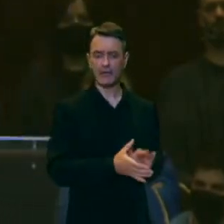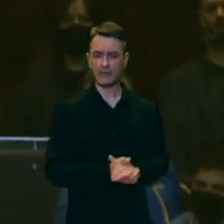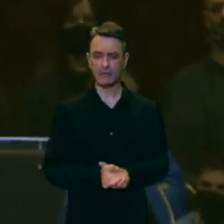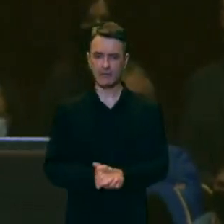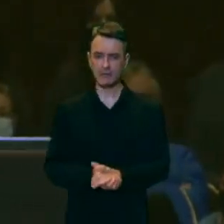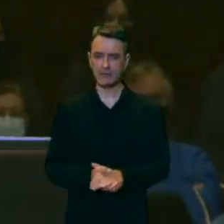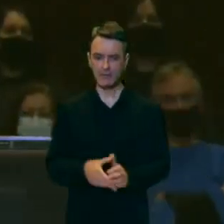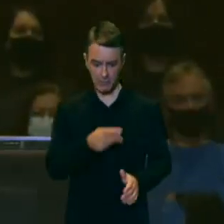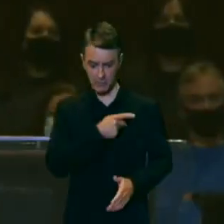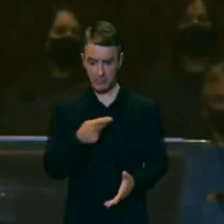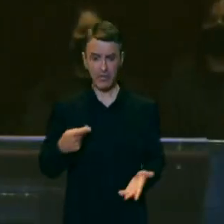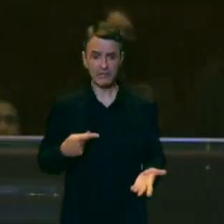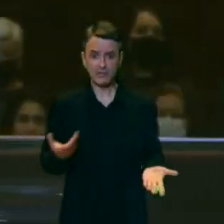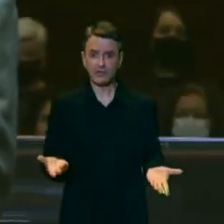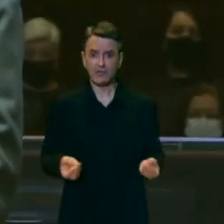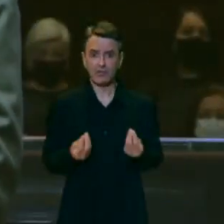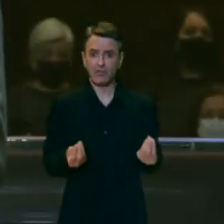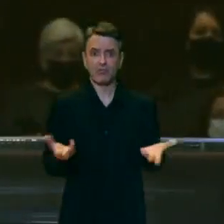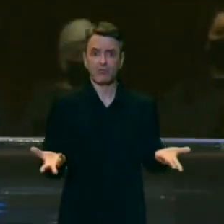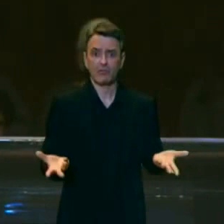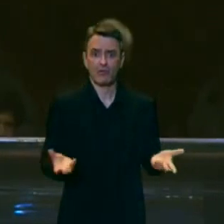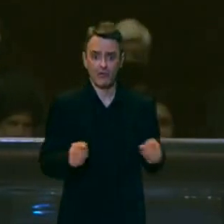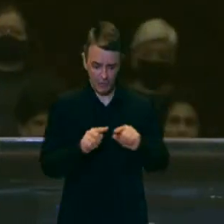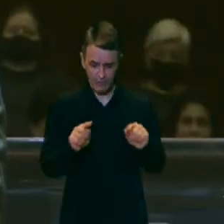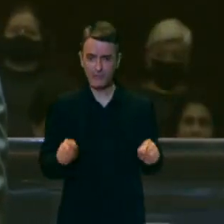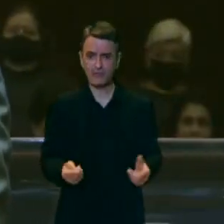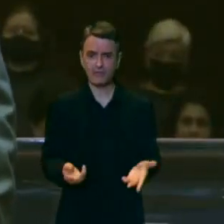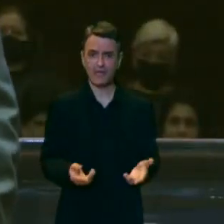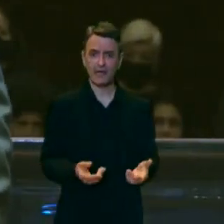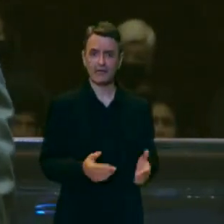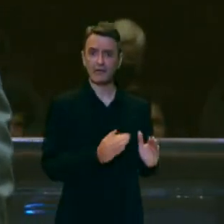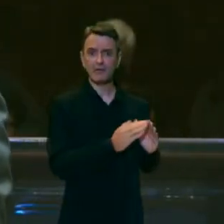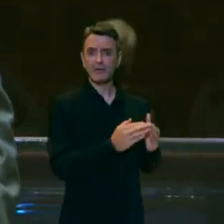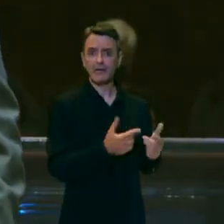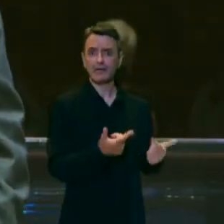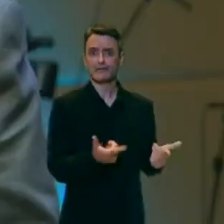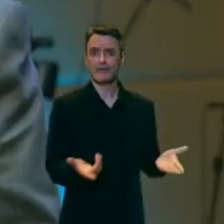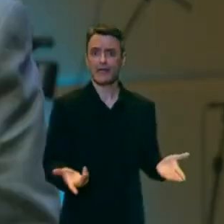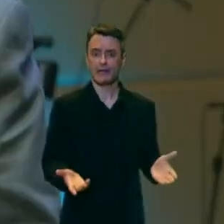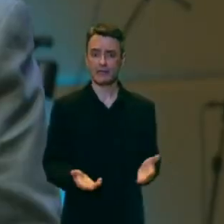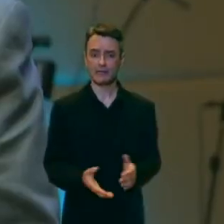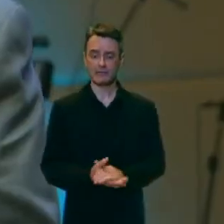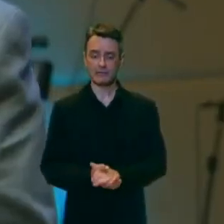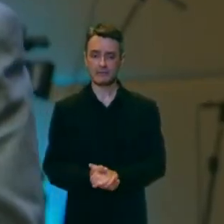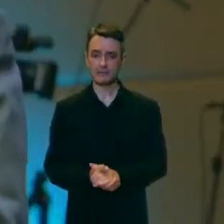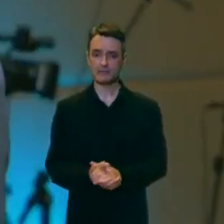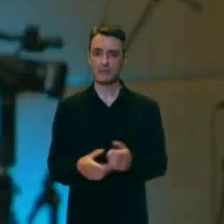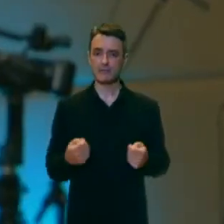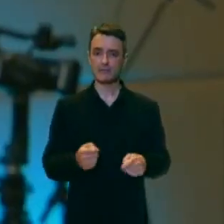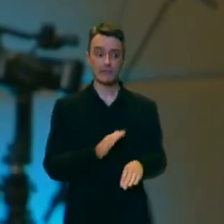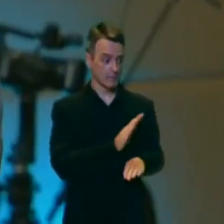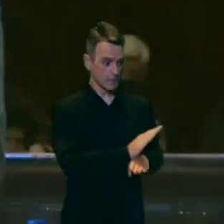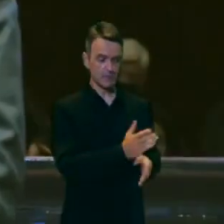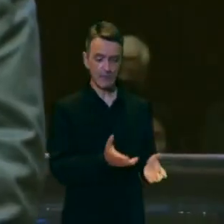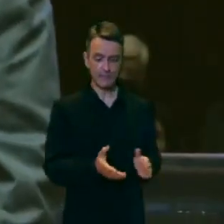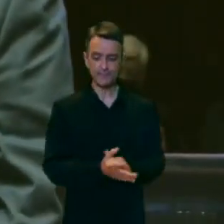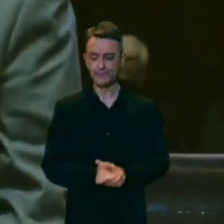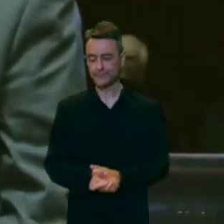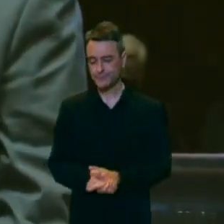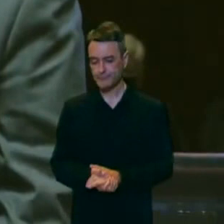posso, como pastor, admitir que a gente tem um funcionário que não tem onde morar. Nós vamos fazer alguma coisa. E aí um dia eu encontro com